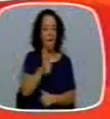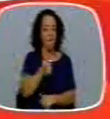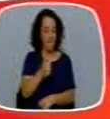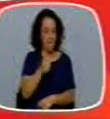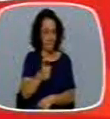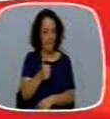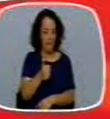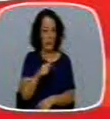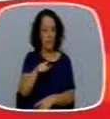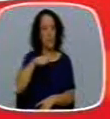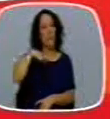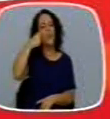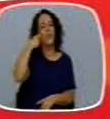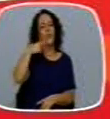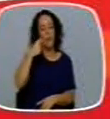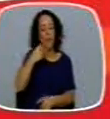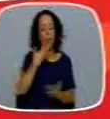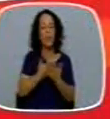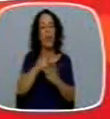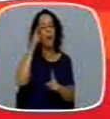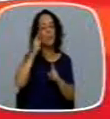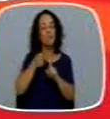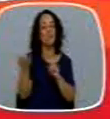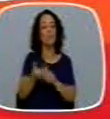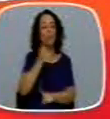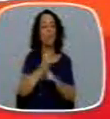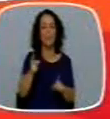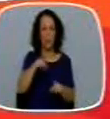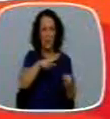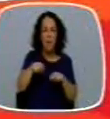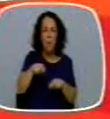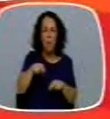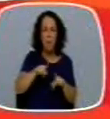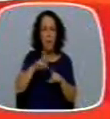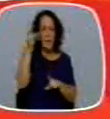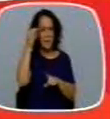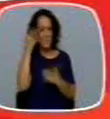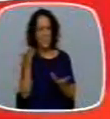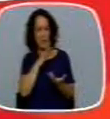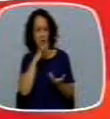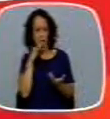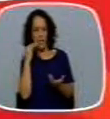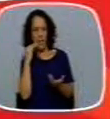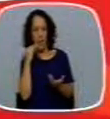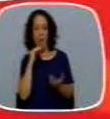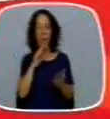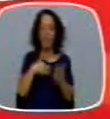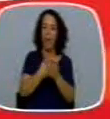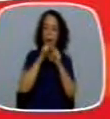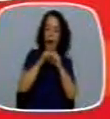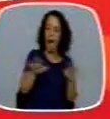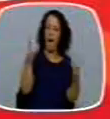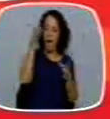é realmente um filme que atingiu o objetivo, porque é um filme divertido, passa a mensagem e conseguimos que